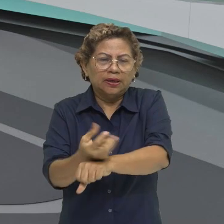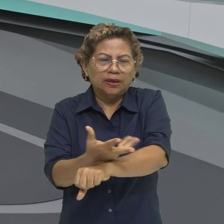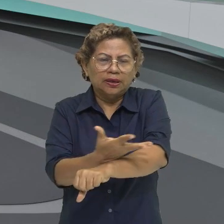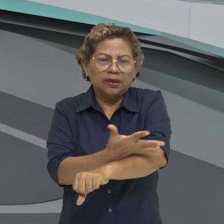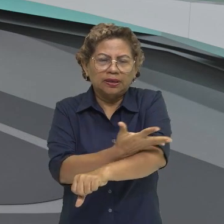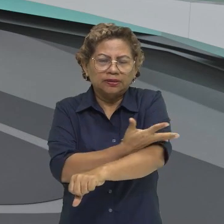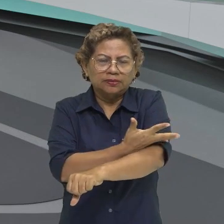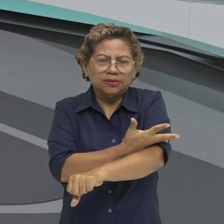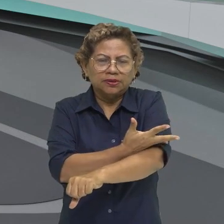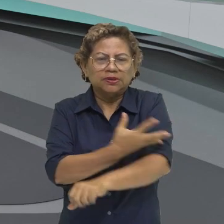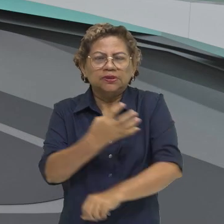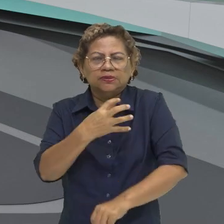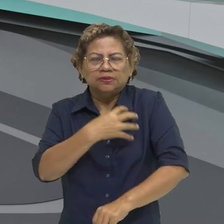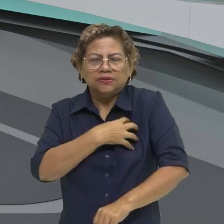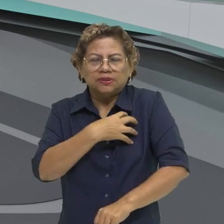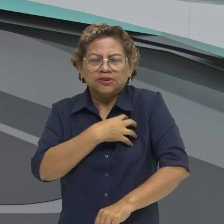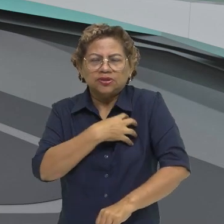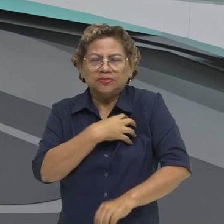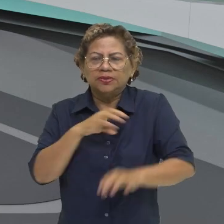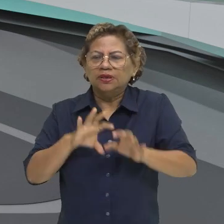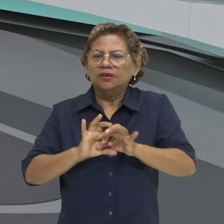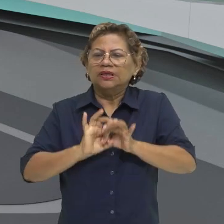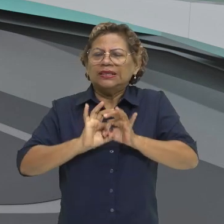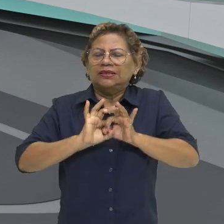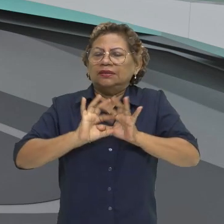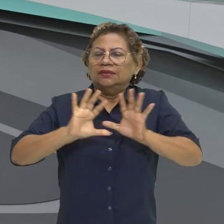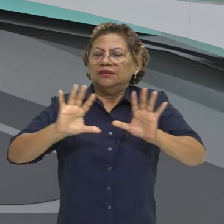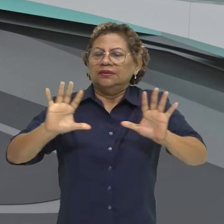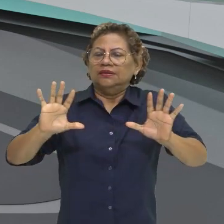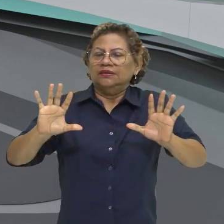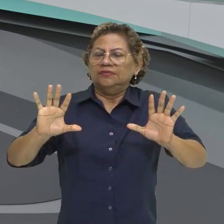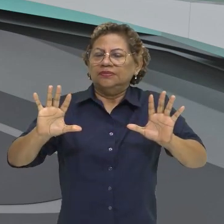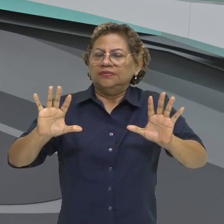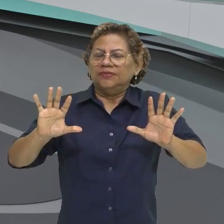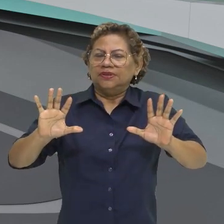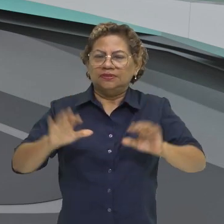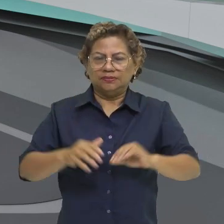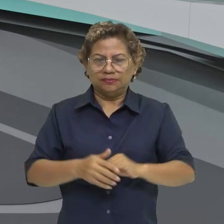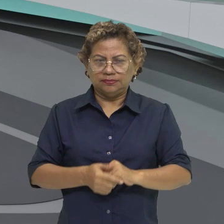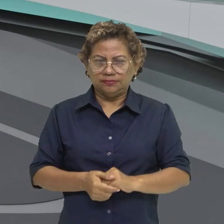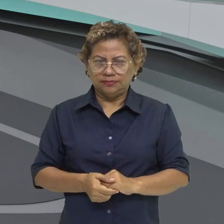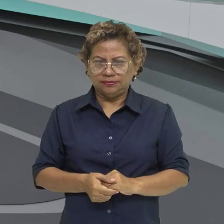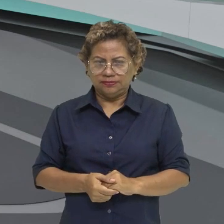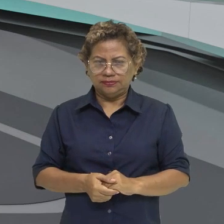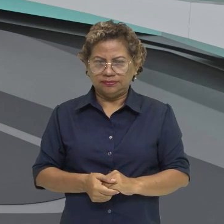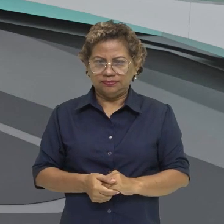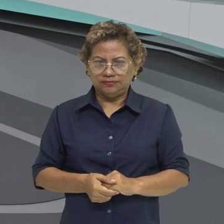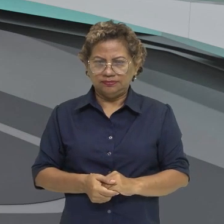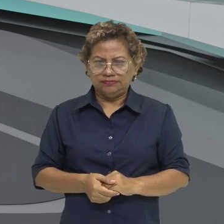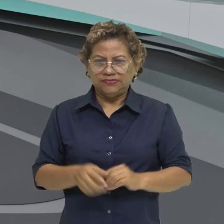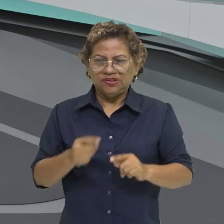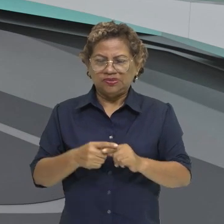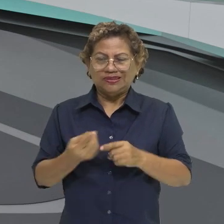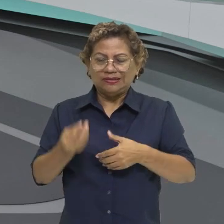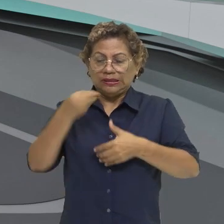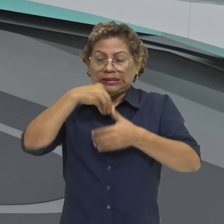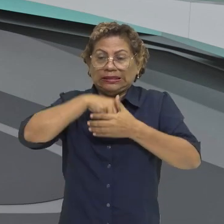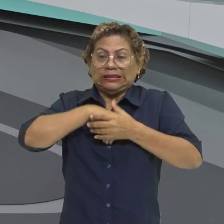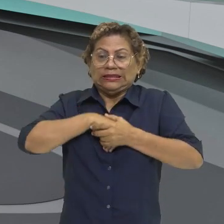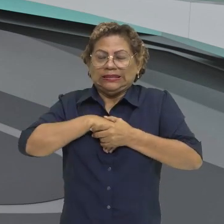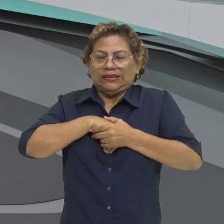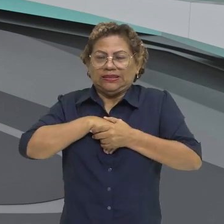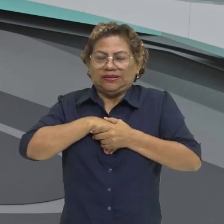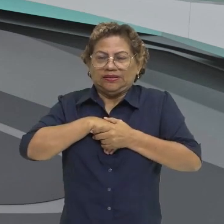ela constitui aquele momento de liberar as emoções e os sentimentos que estão lá no seu eu. Então